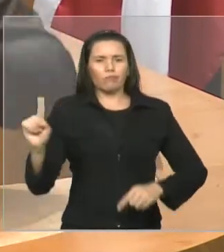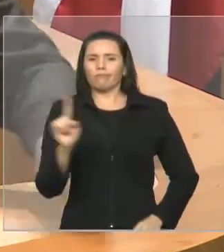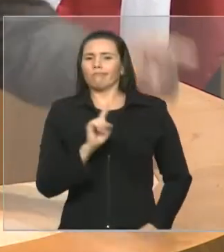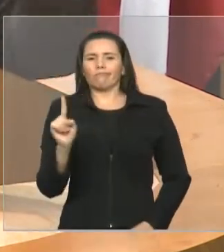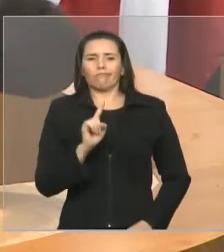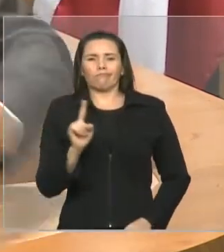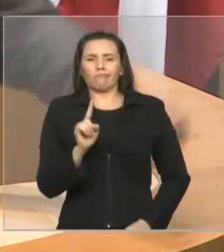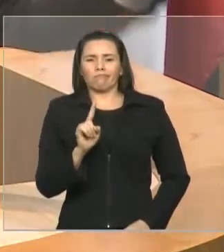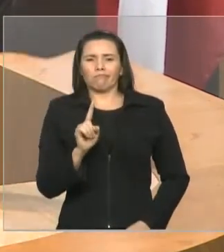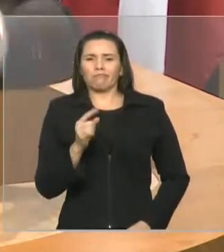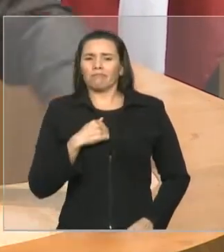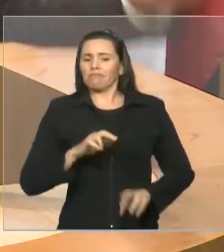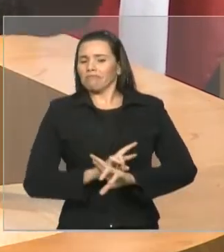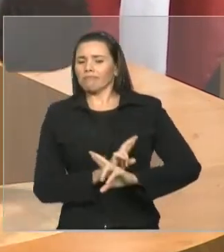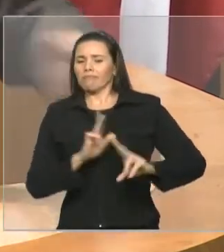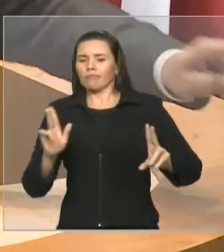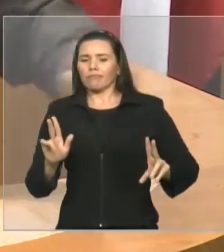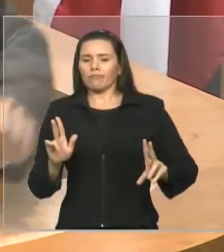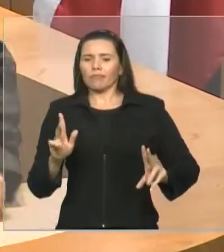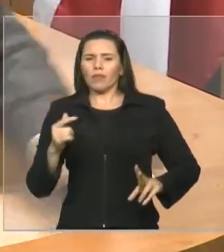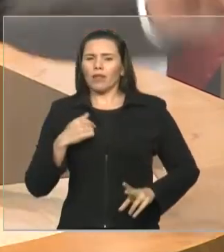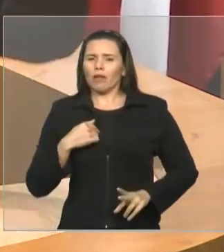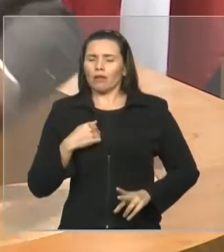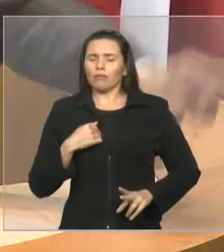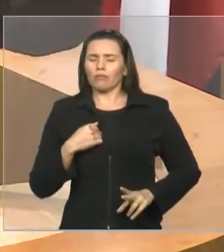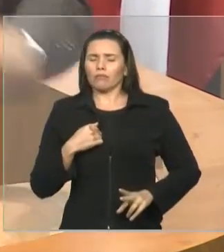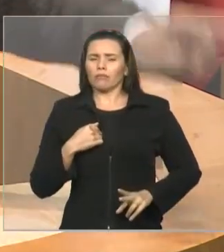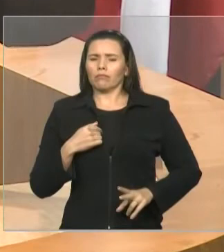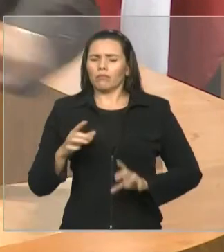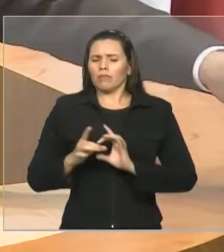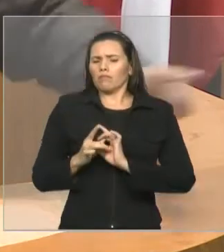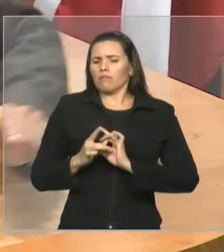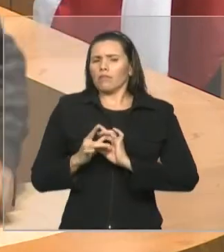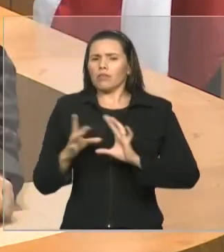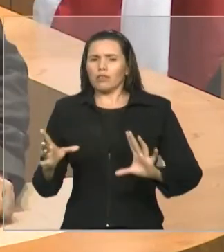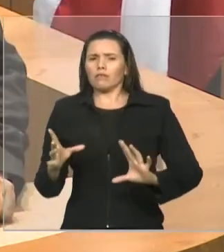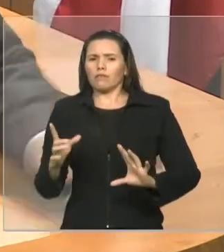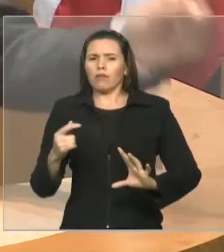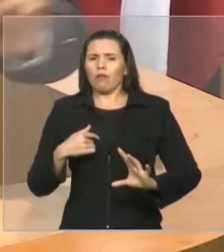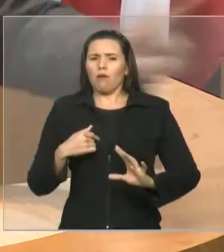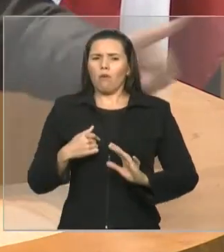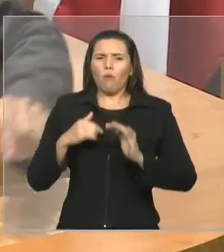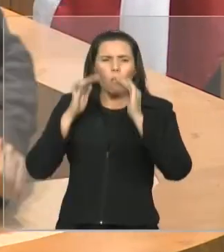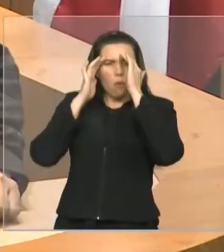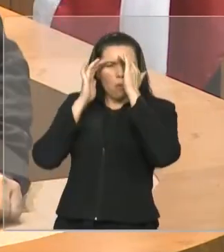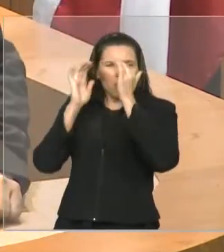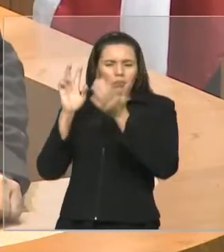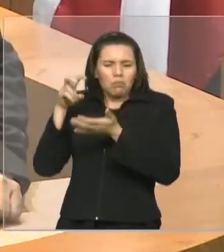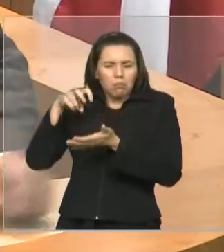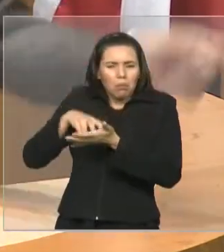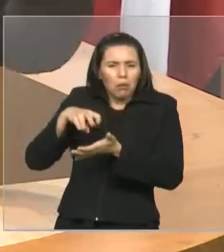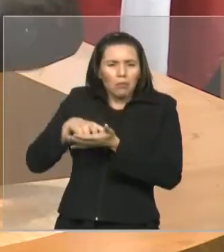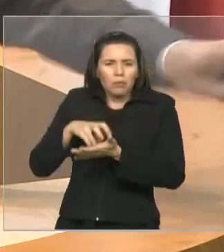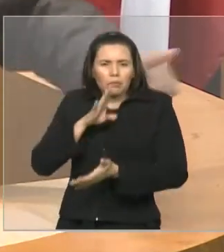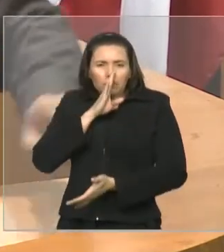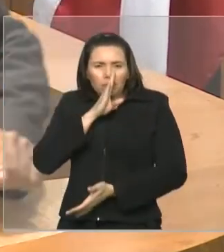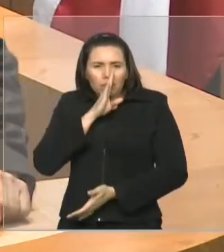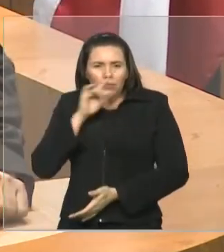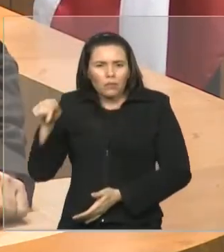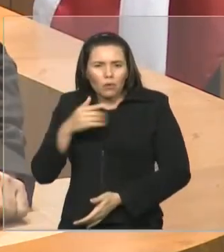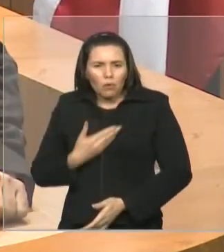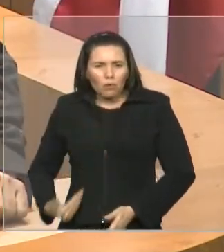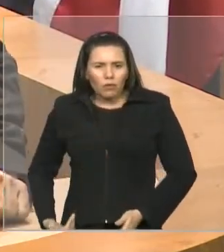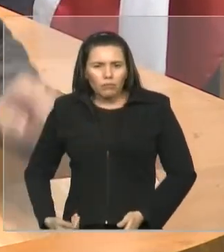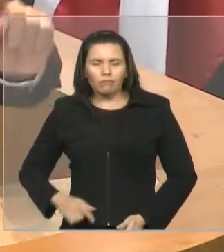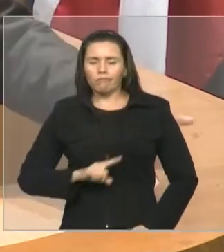Não se agachar para o Executivo. Não ser um puxadinho do Executivo. Nós não vamos admitir. Nós não vamos